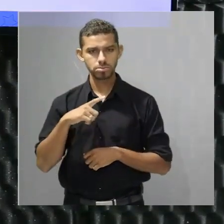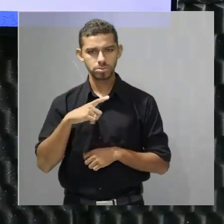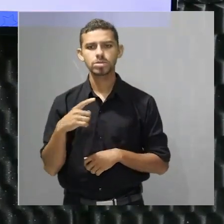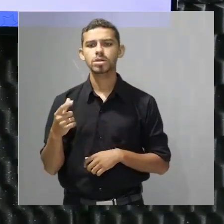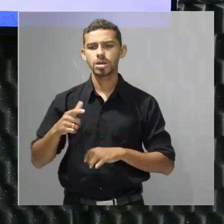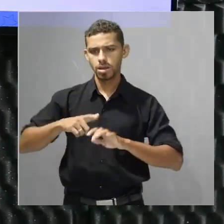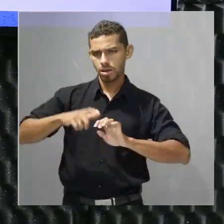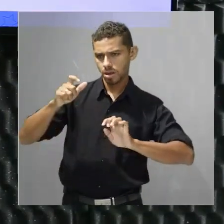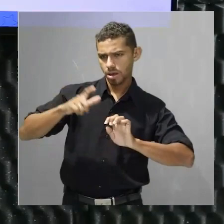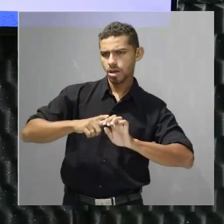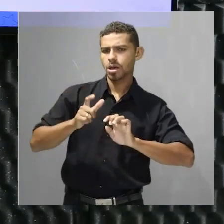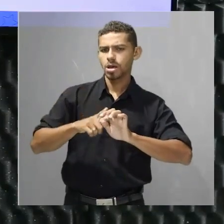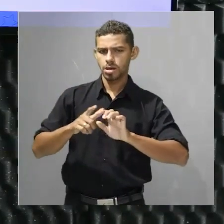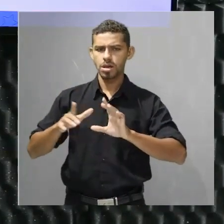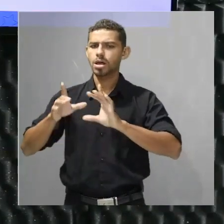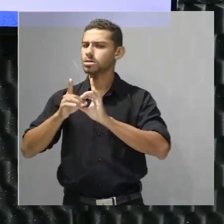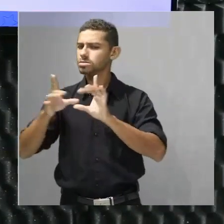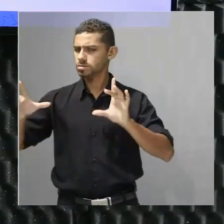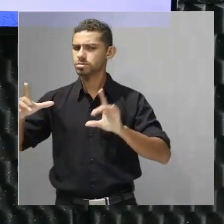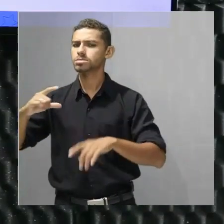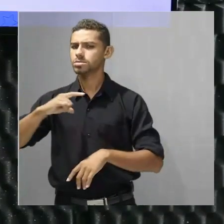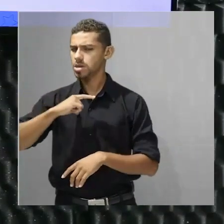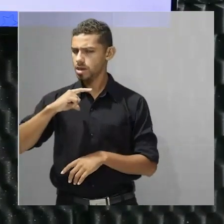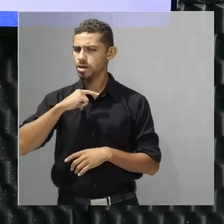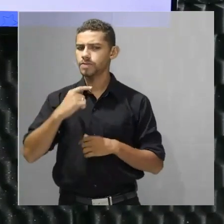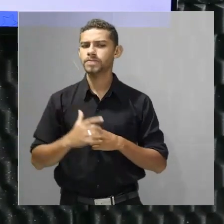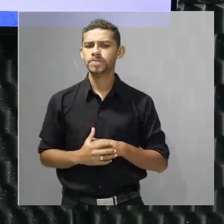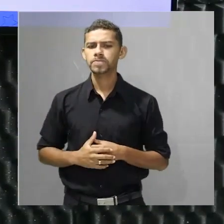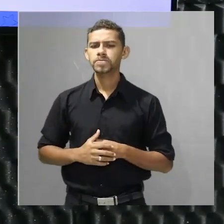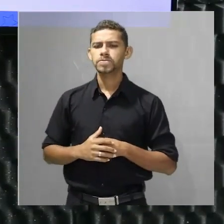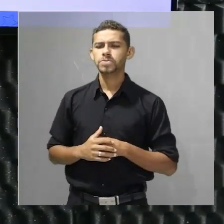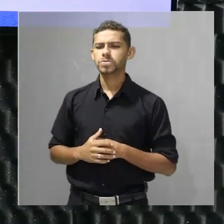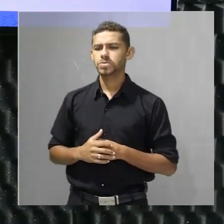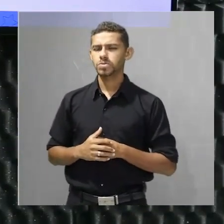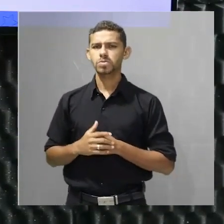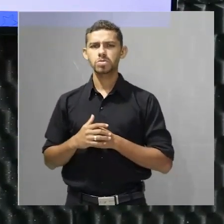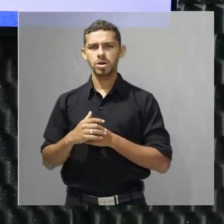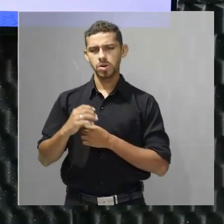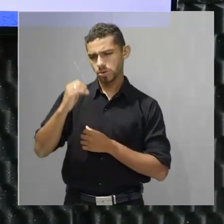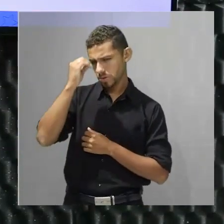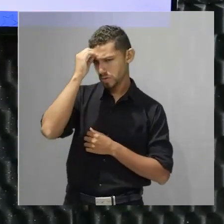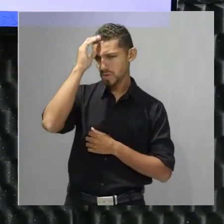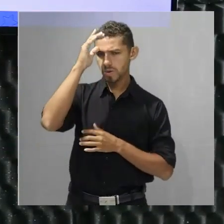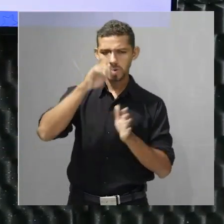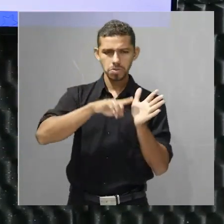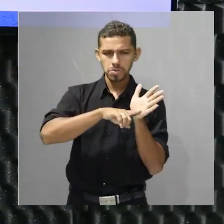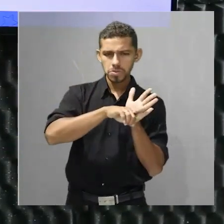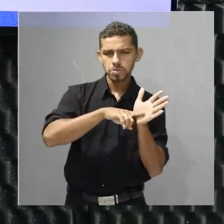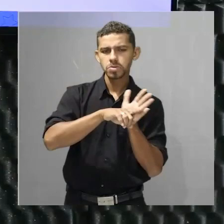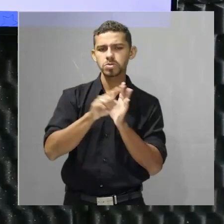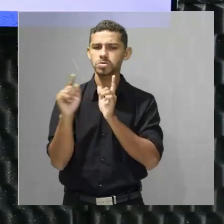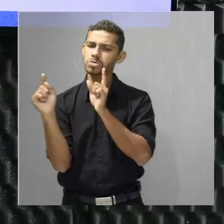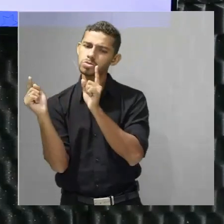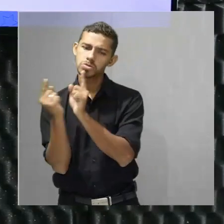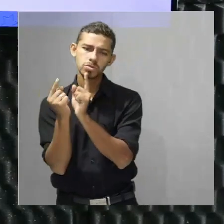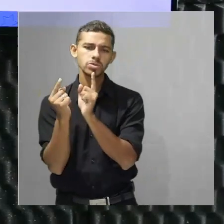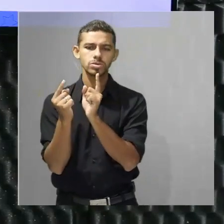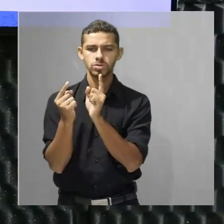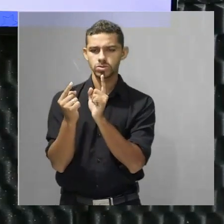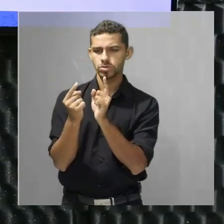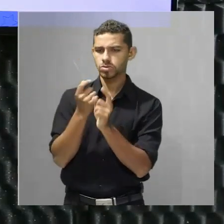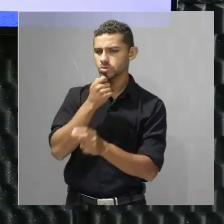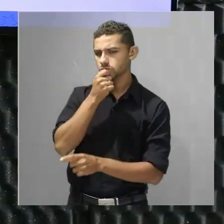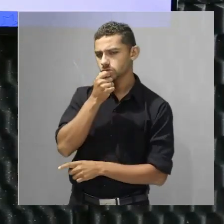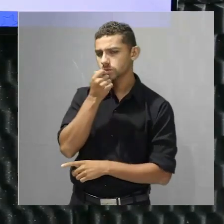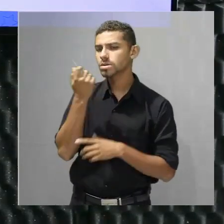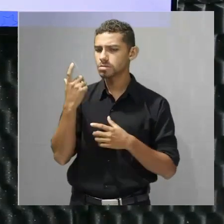empreendedorismo democratização sim construção de memórias pesquisas entrevistas acervo